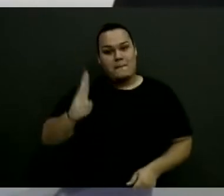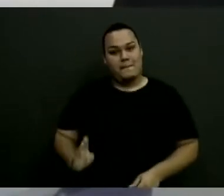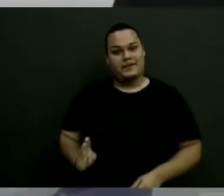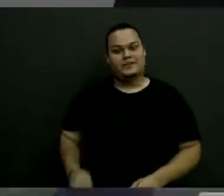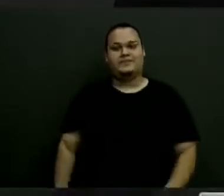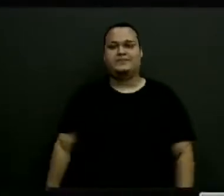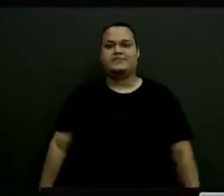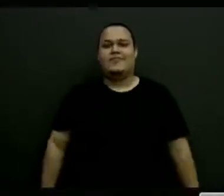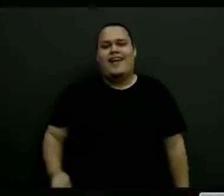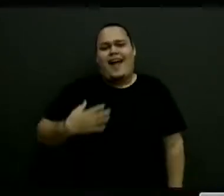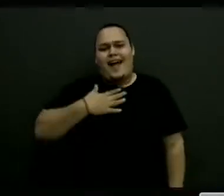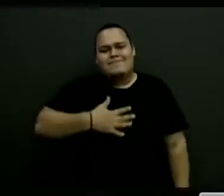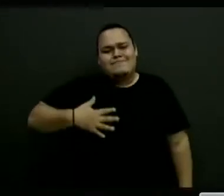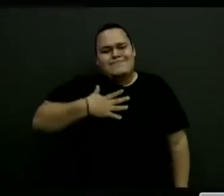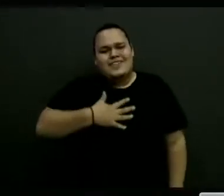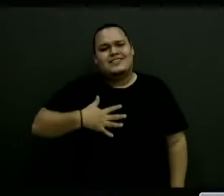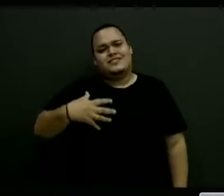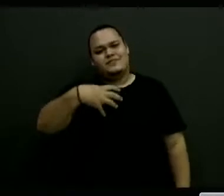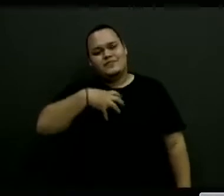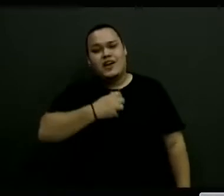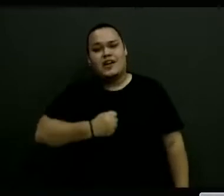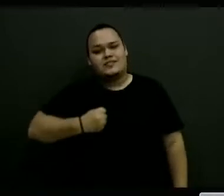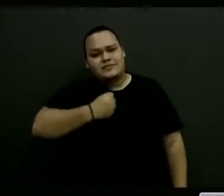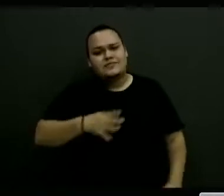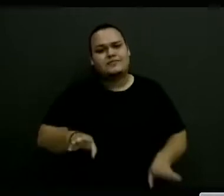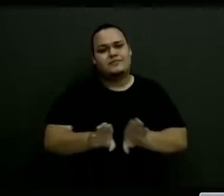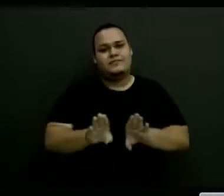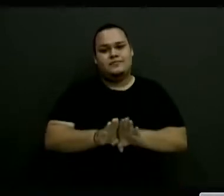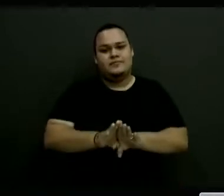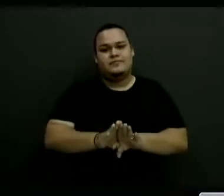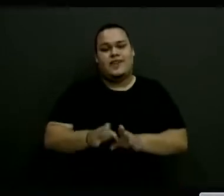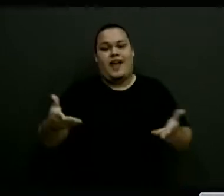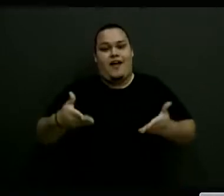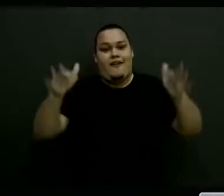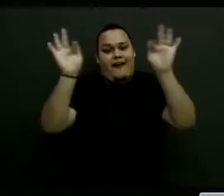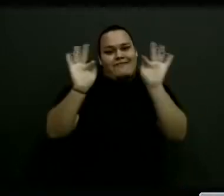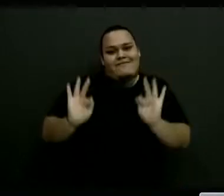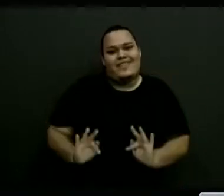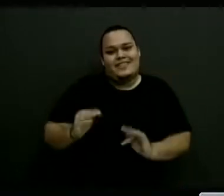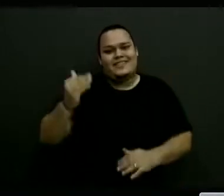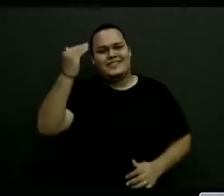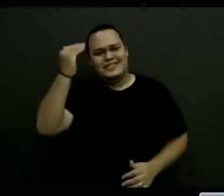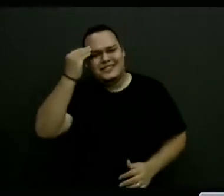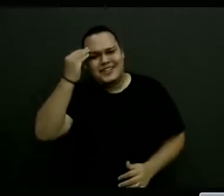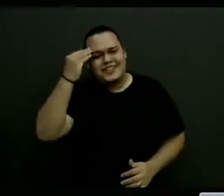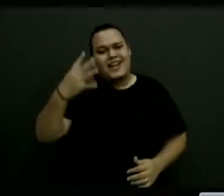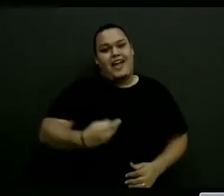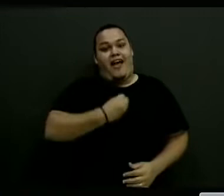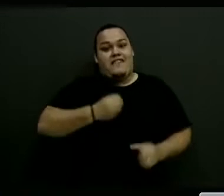Um prazer cumprimentar-lhe, que Deus abençoe a sua vida. Um prazer muito grande para